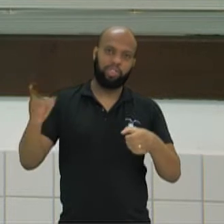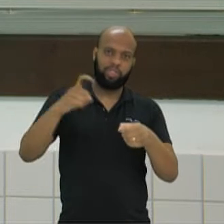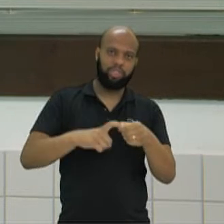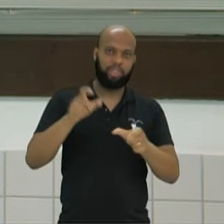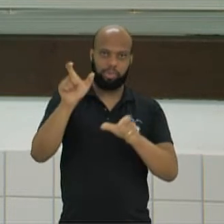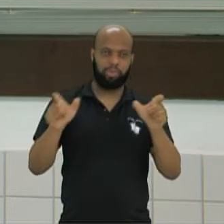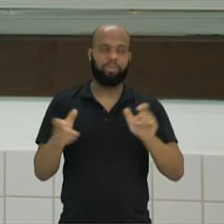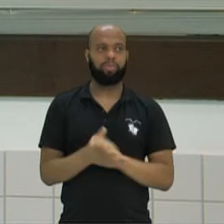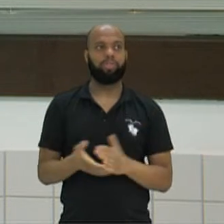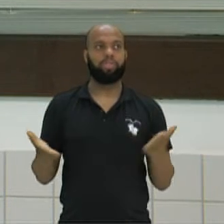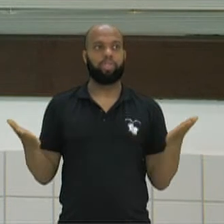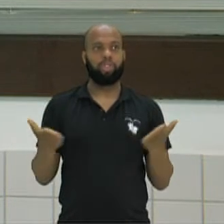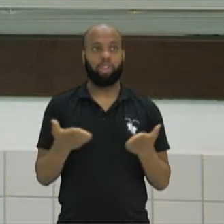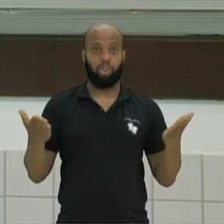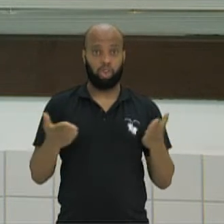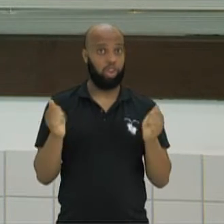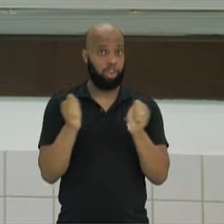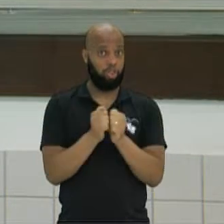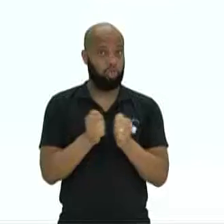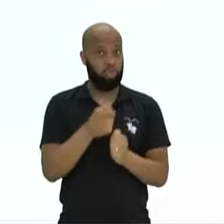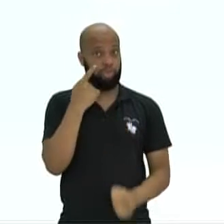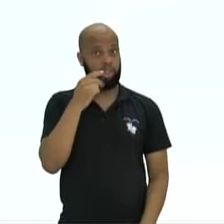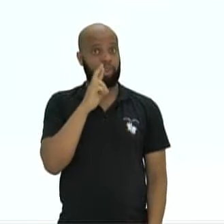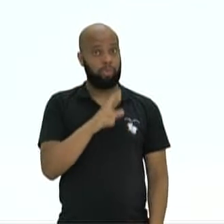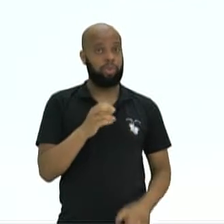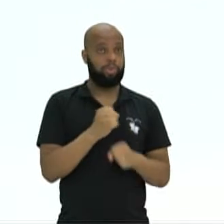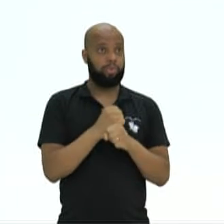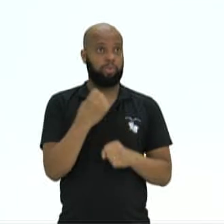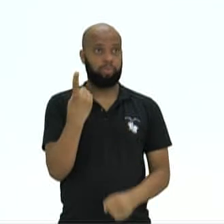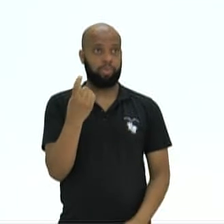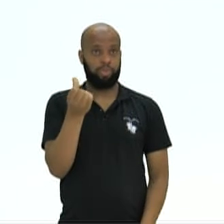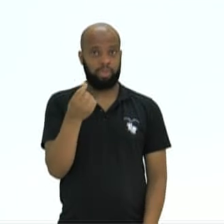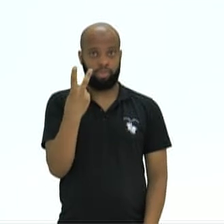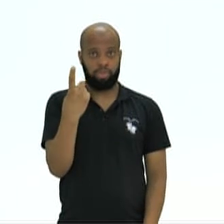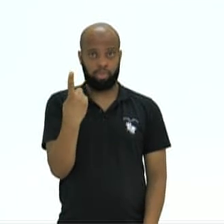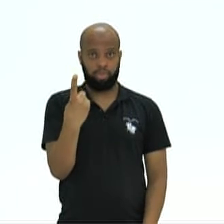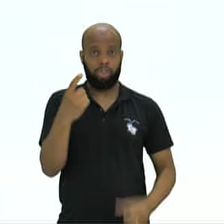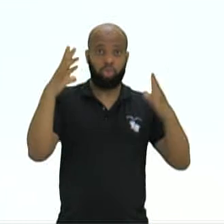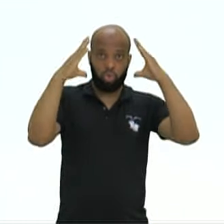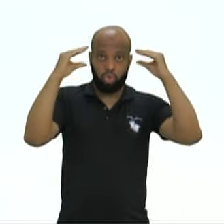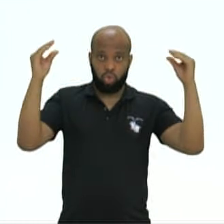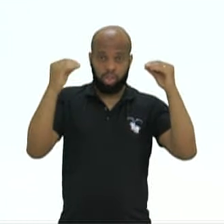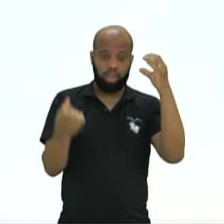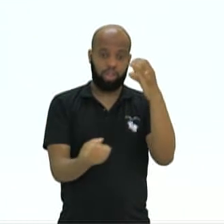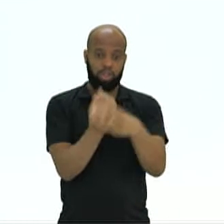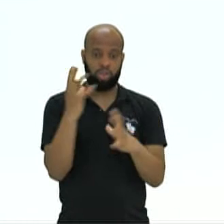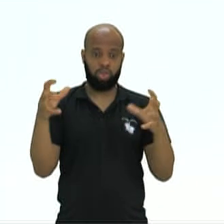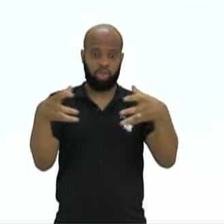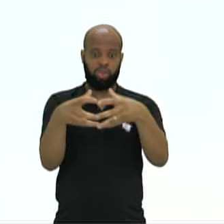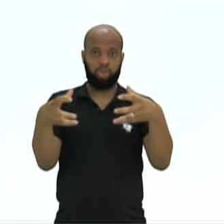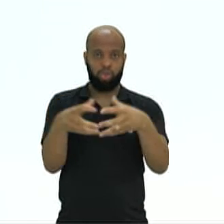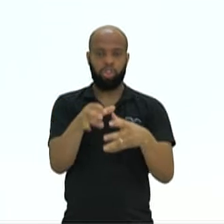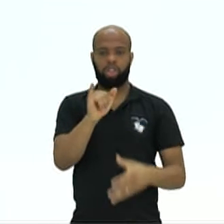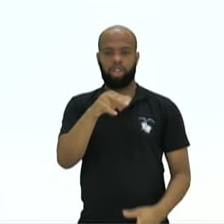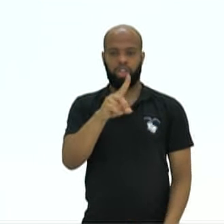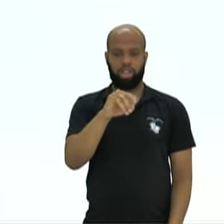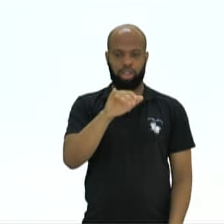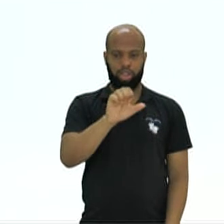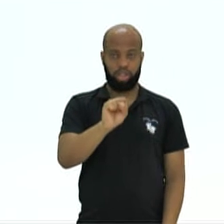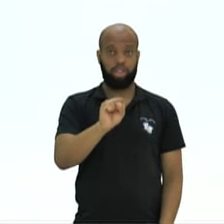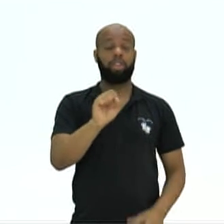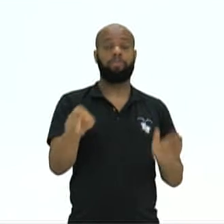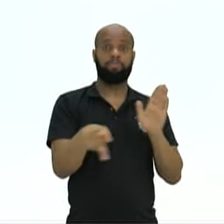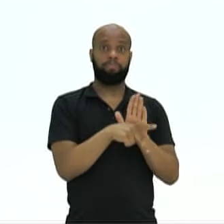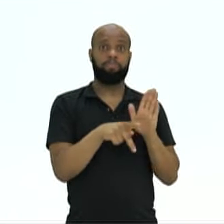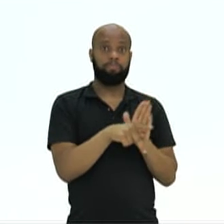Voltei, vamos lá. Em 1621, os holandeses criaram uma grande empresa, a Companhia das Índias Ocidentais, para invadir as colônias portuguesas